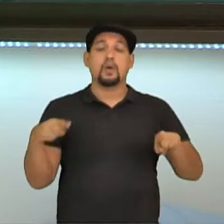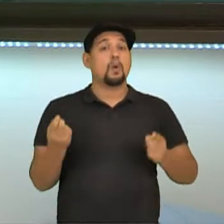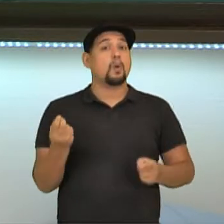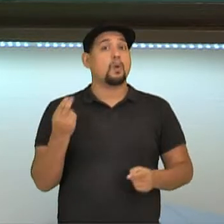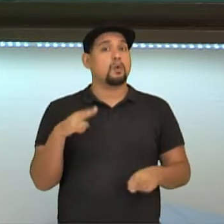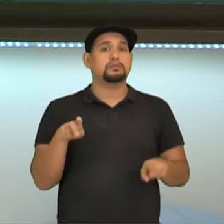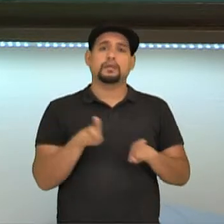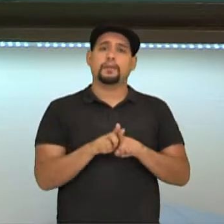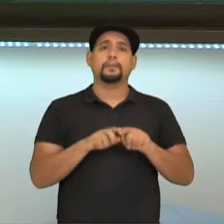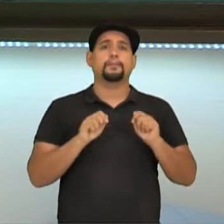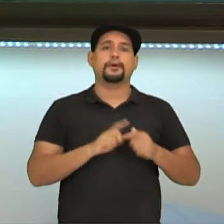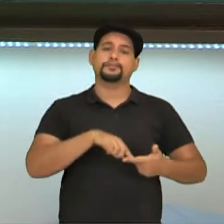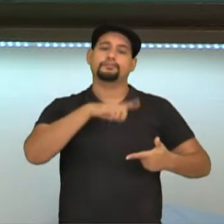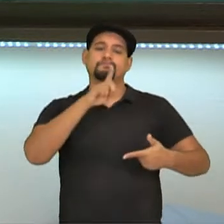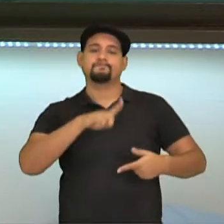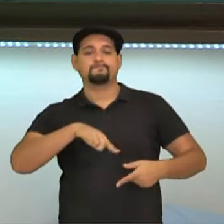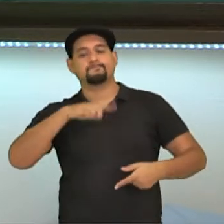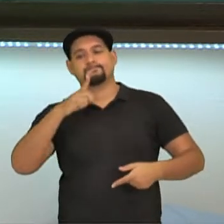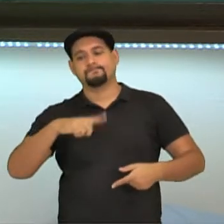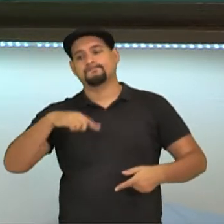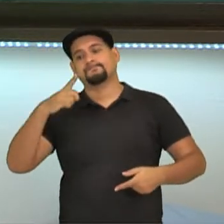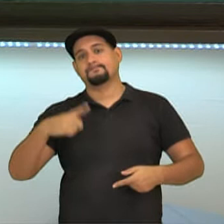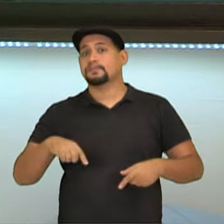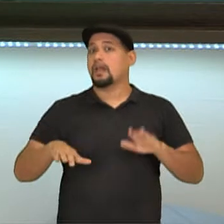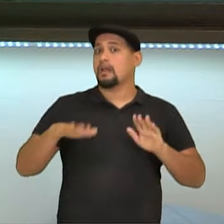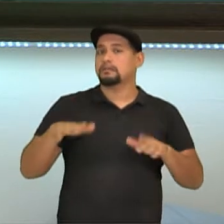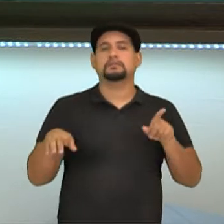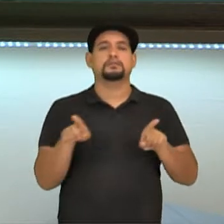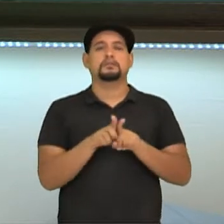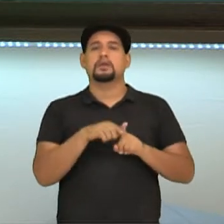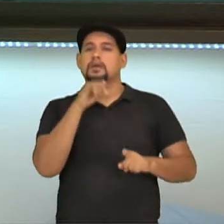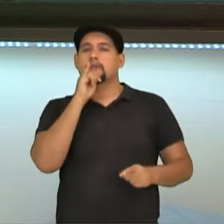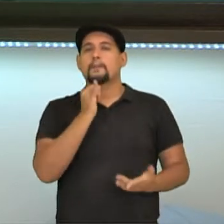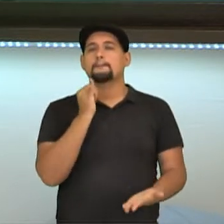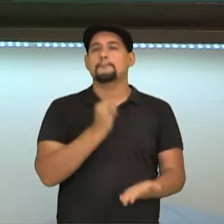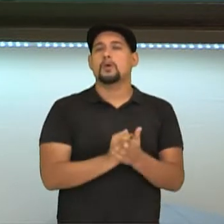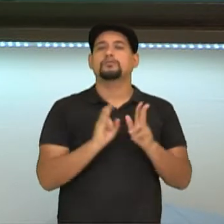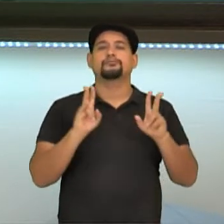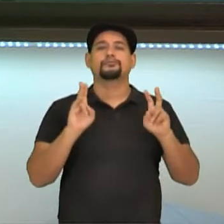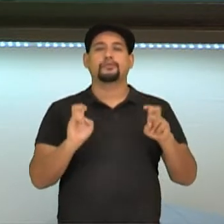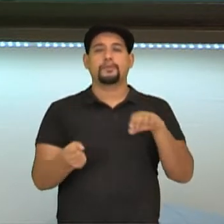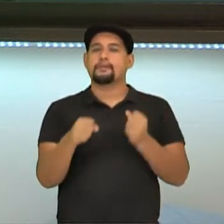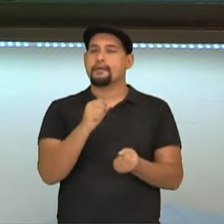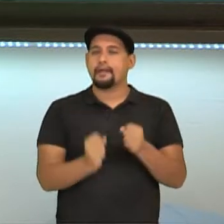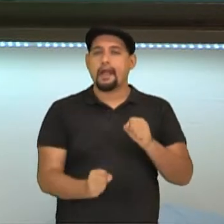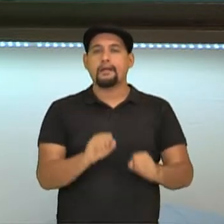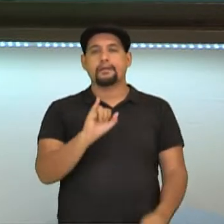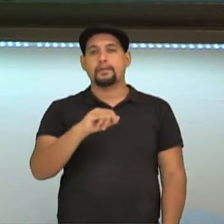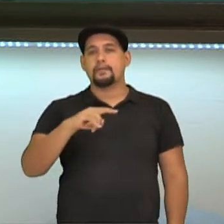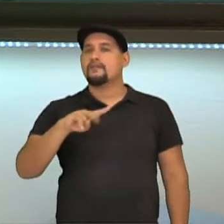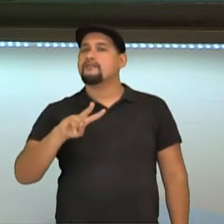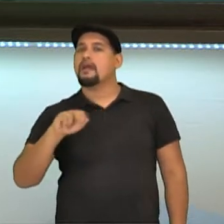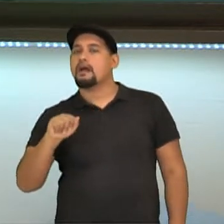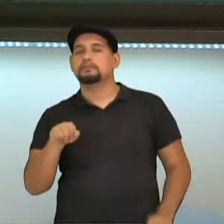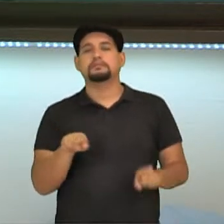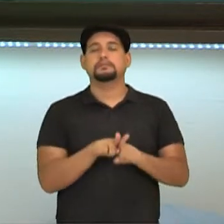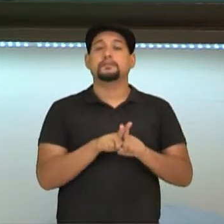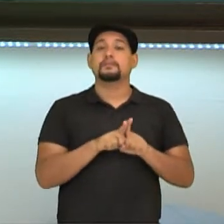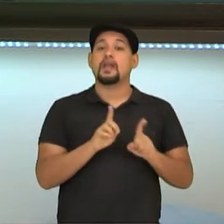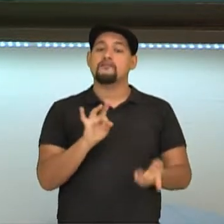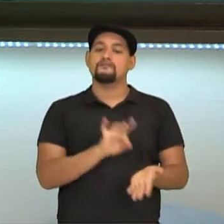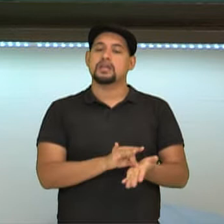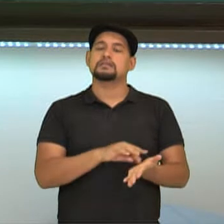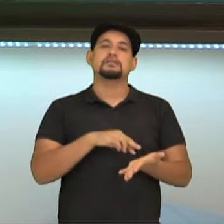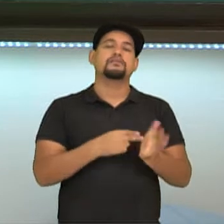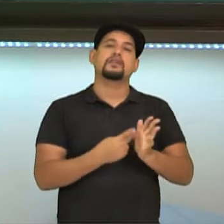podem ser sazonais. Sazonais é aquelas, por exemplo, o imposto sobre o carro, IPVA, ele ocorre uma vez por ano. As fixas são